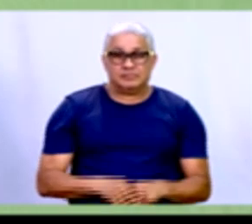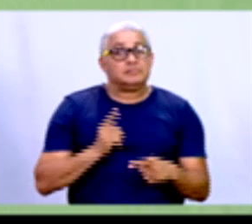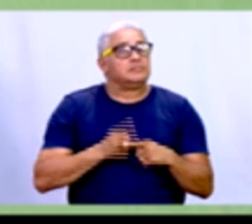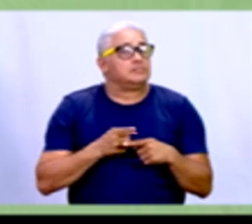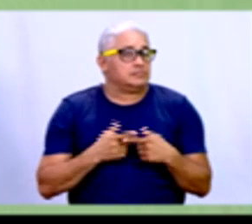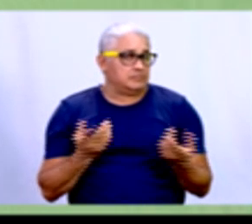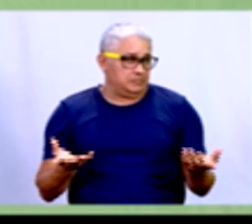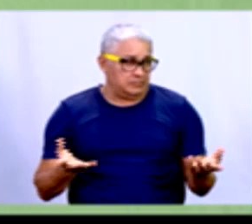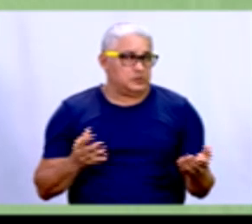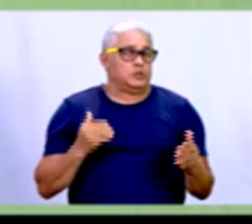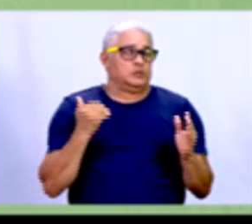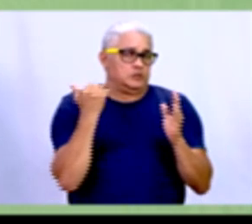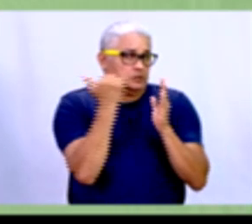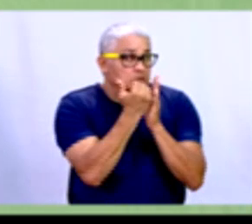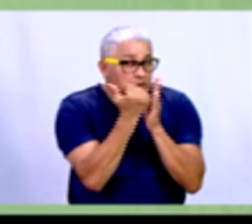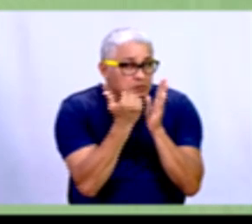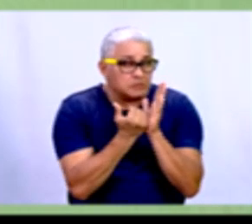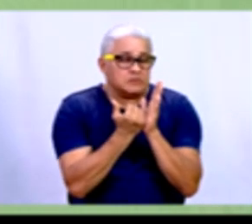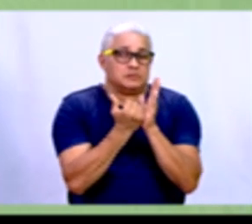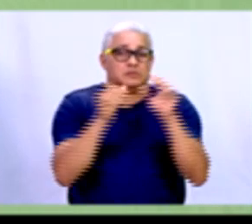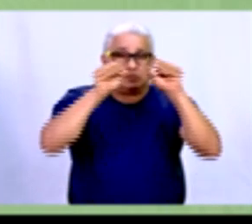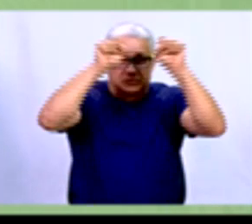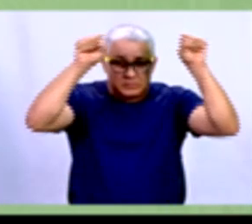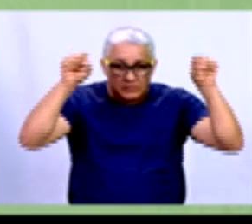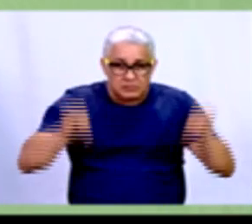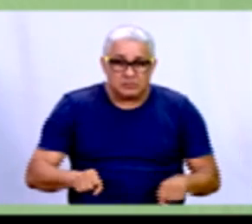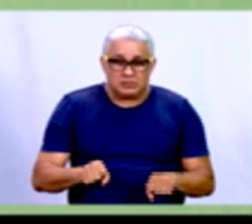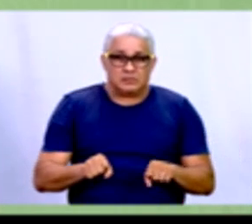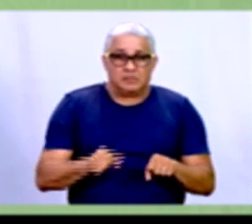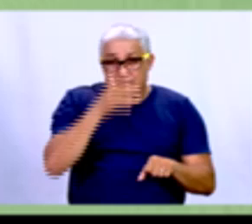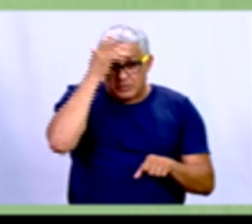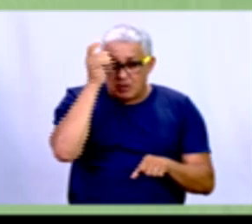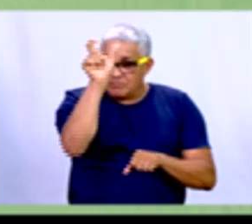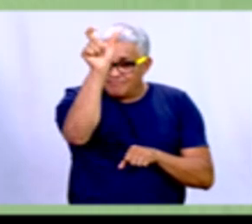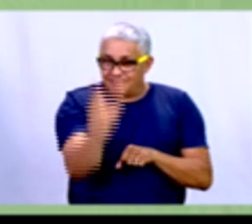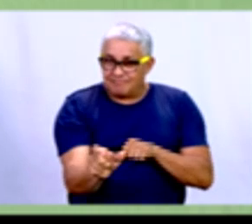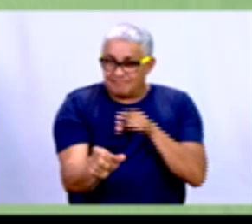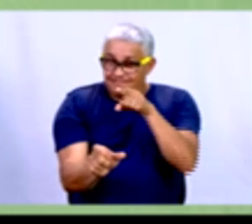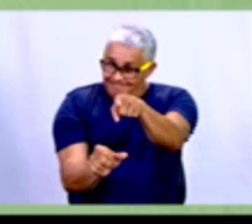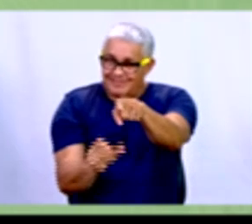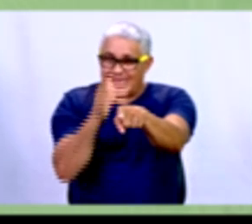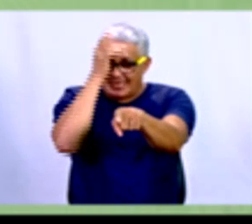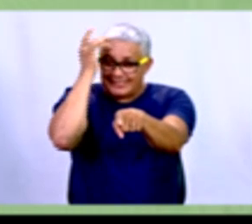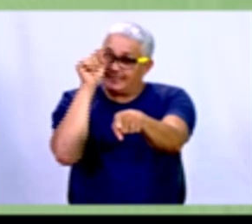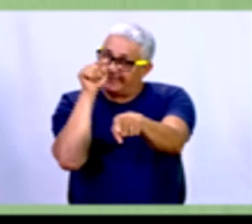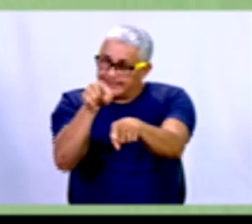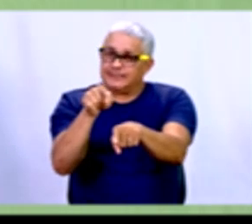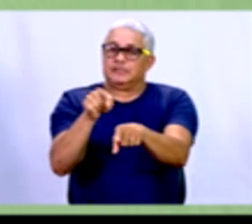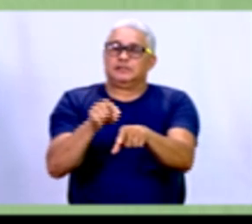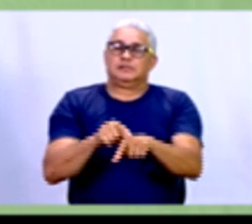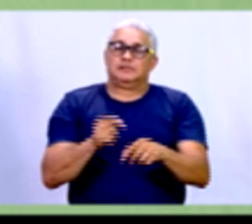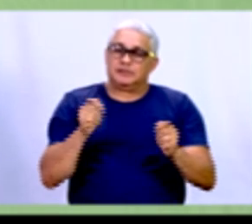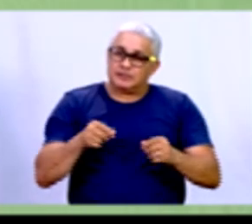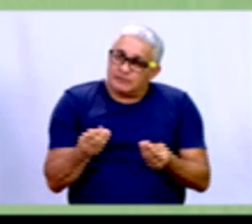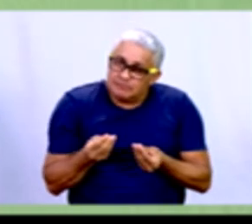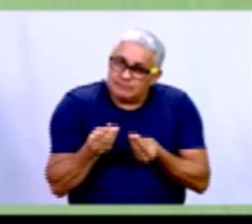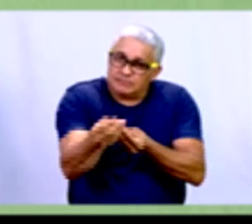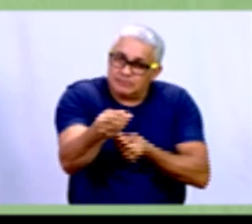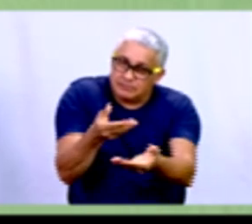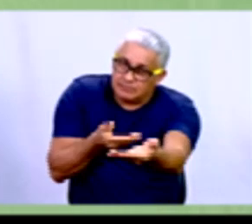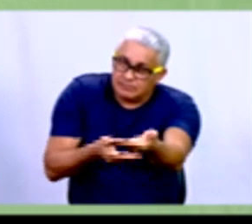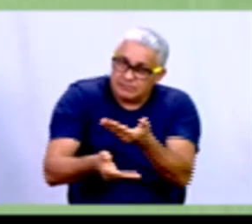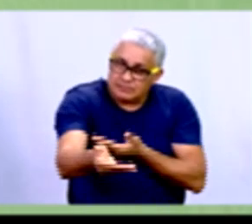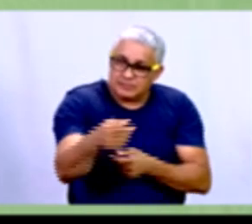Porque quando a gente desenvolve um sistema, é para um usuário específico. Então, a gente está tentando atender essas